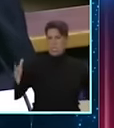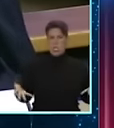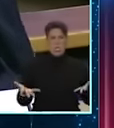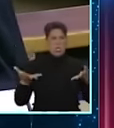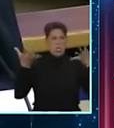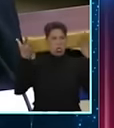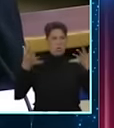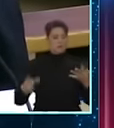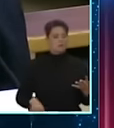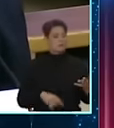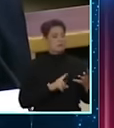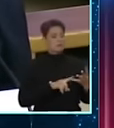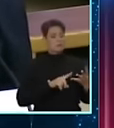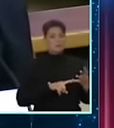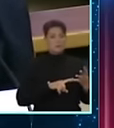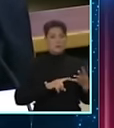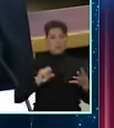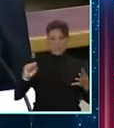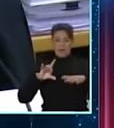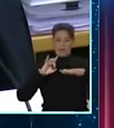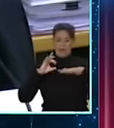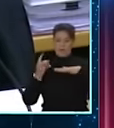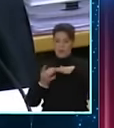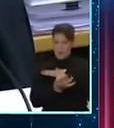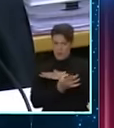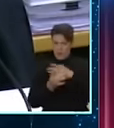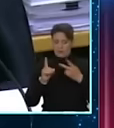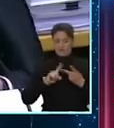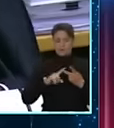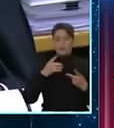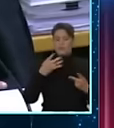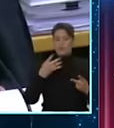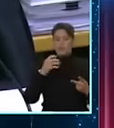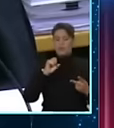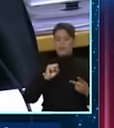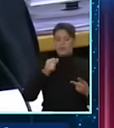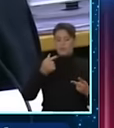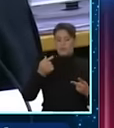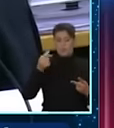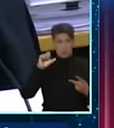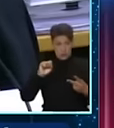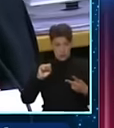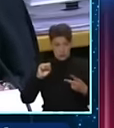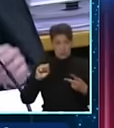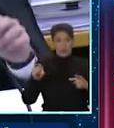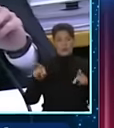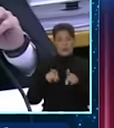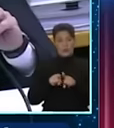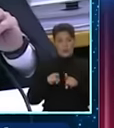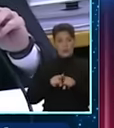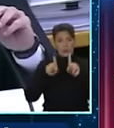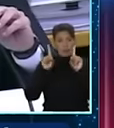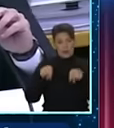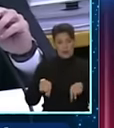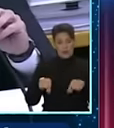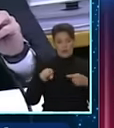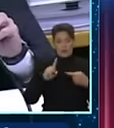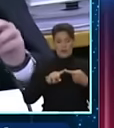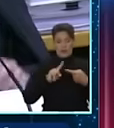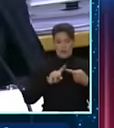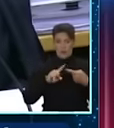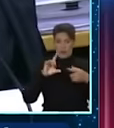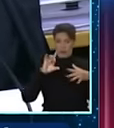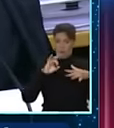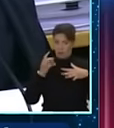indignação e quando você se cala e deixa de ir você está fazendo exatamente aquilo que Alexandre ou Pacheco gostariam que você